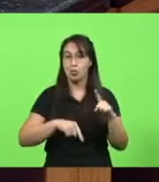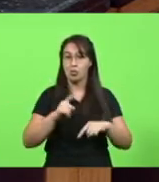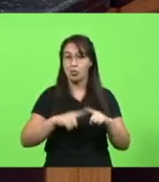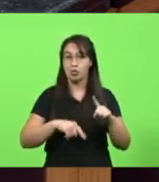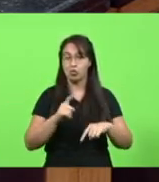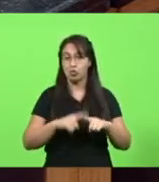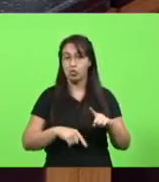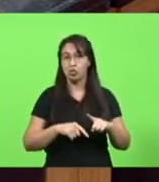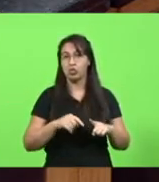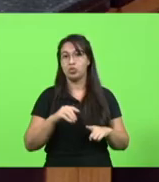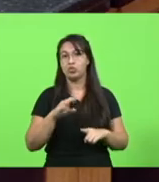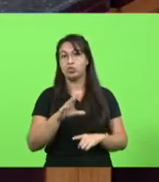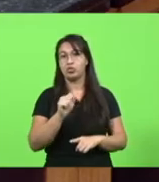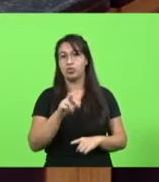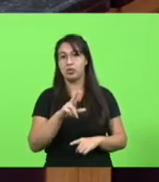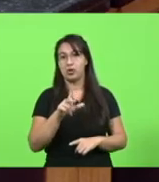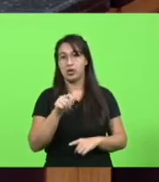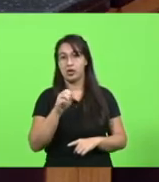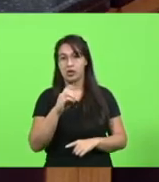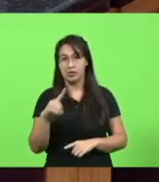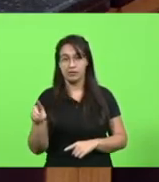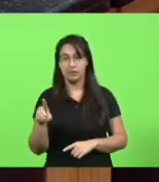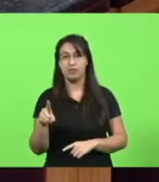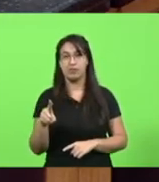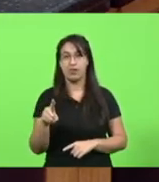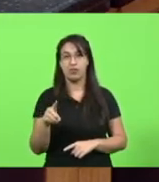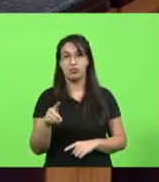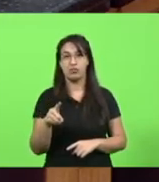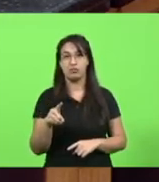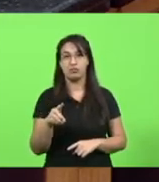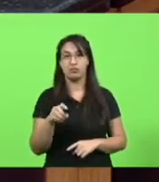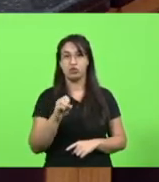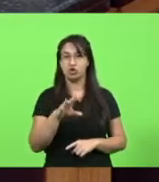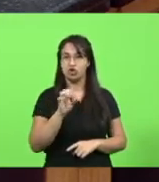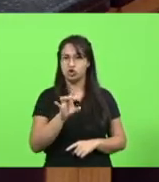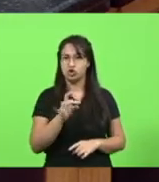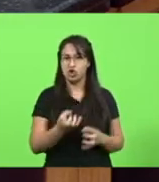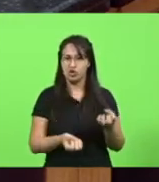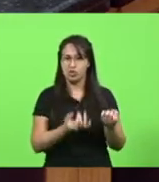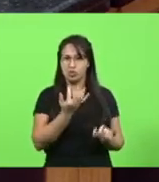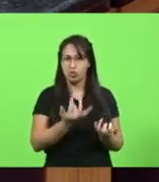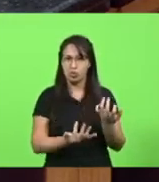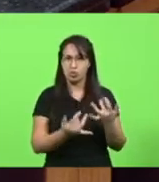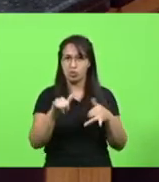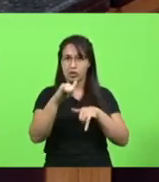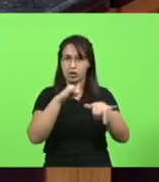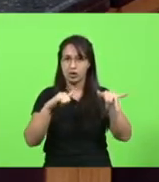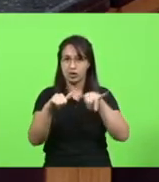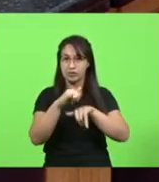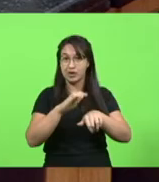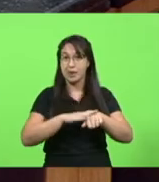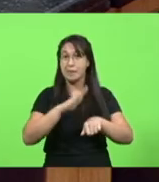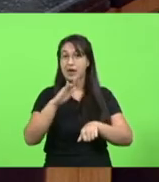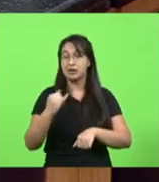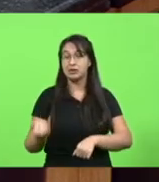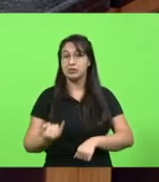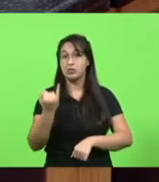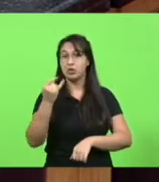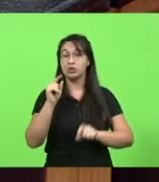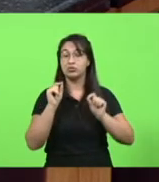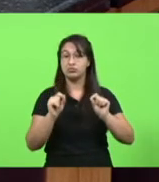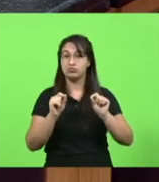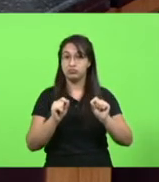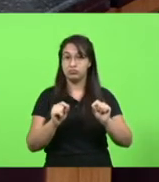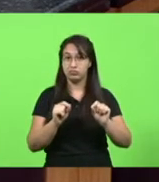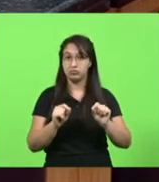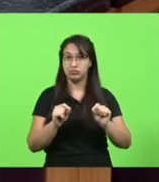carvão, que não sejam apenas sua queima para a transformação em energia. O mais importante de tudo isso é que